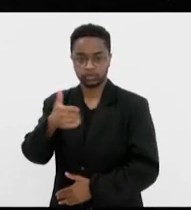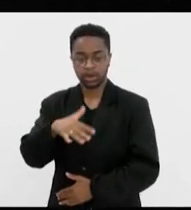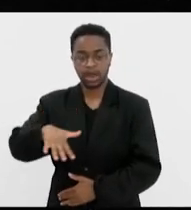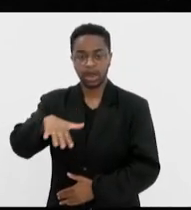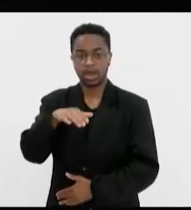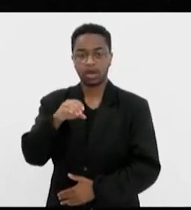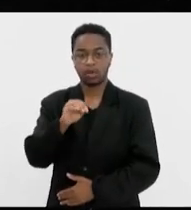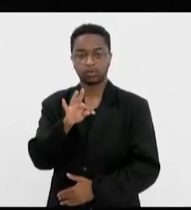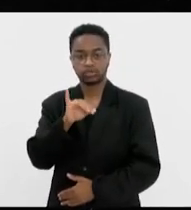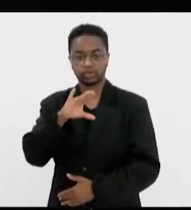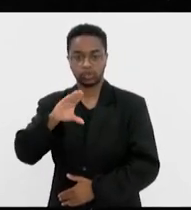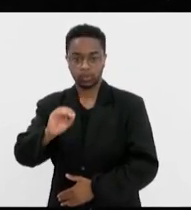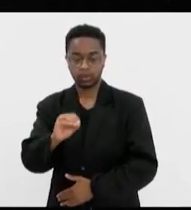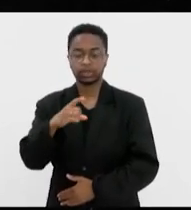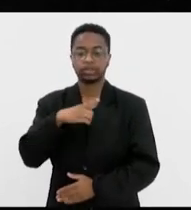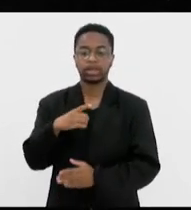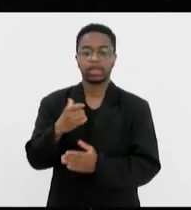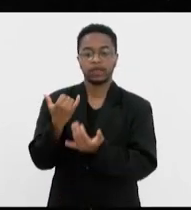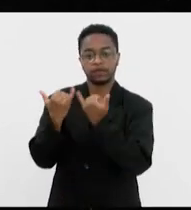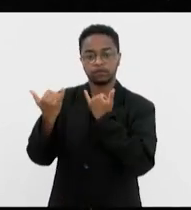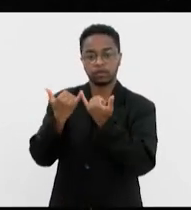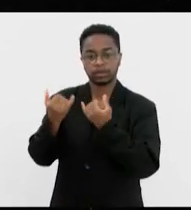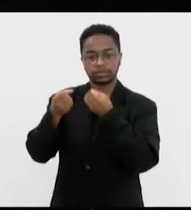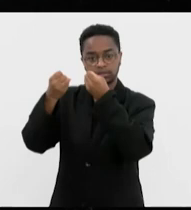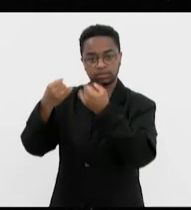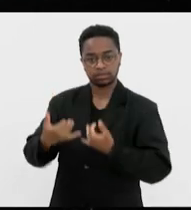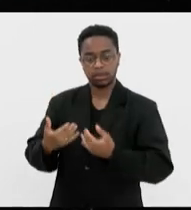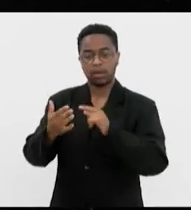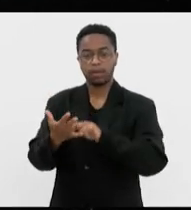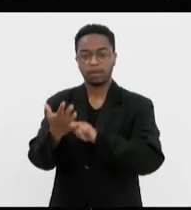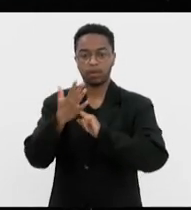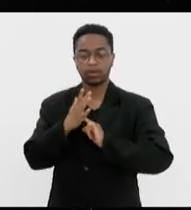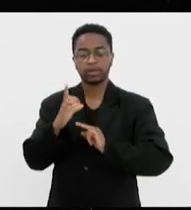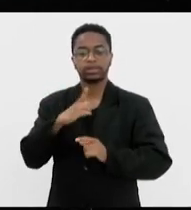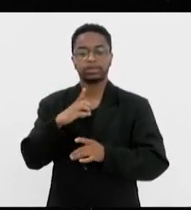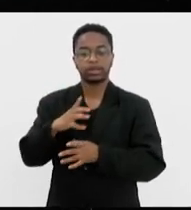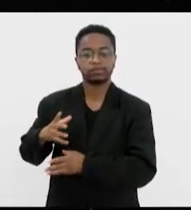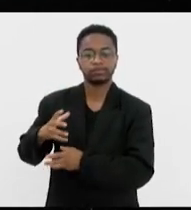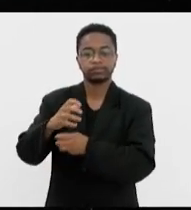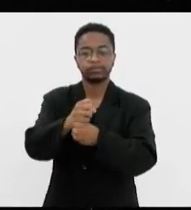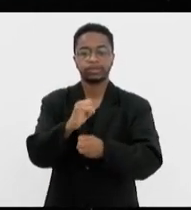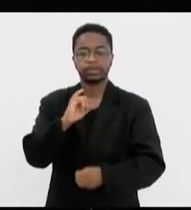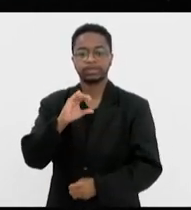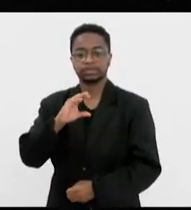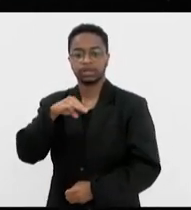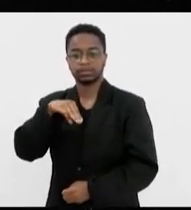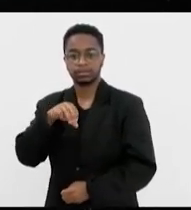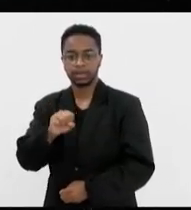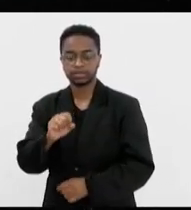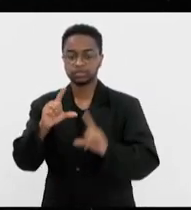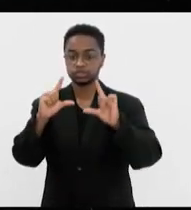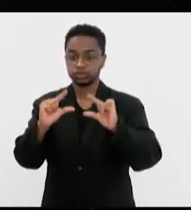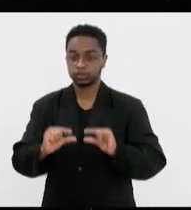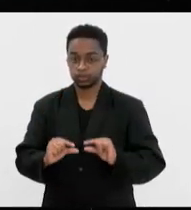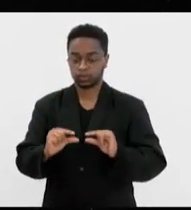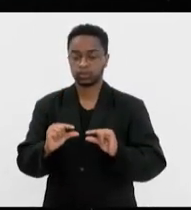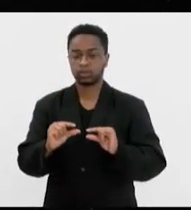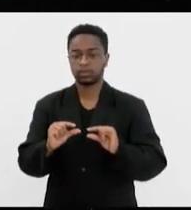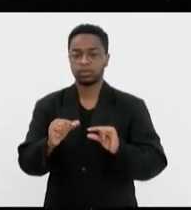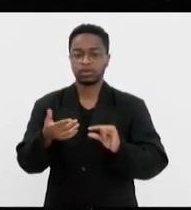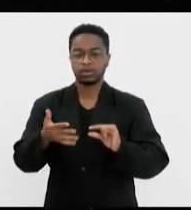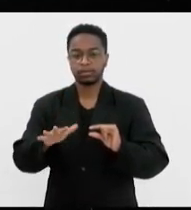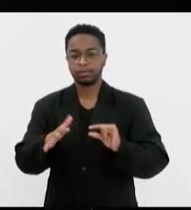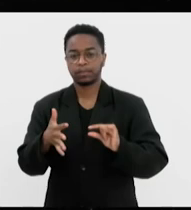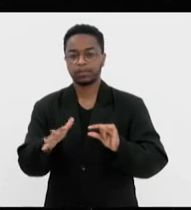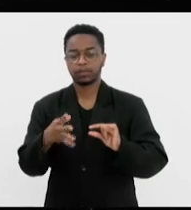nos dados que nos são disponíveis, houve, em termos de arrecadação de ICMS, uma redução de cerca